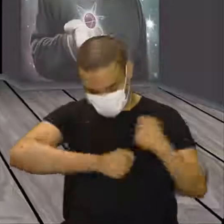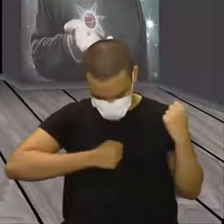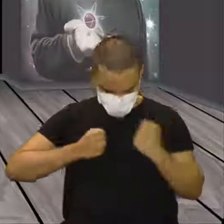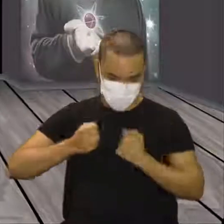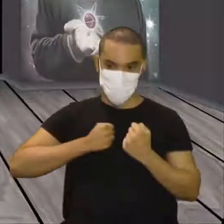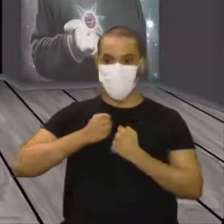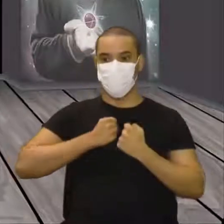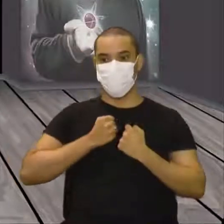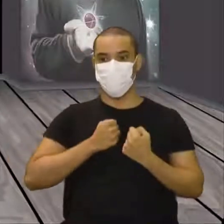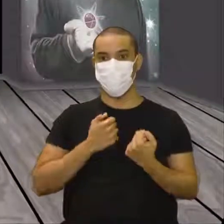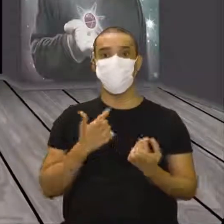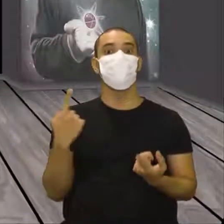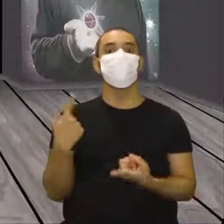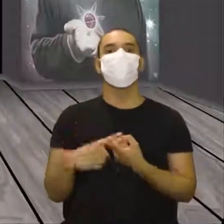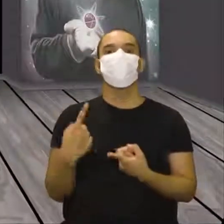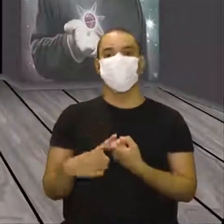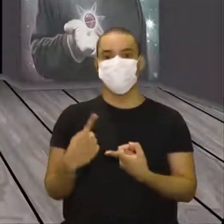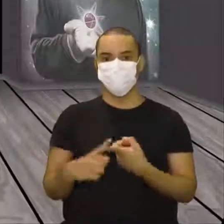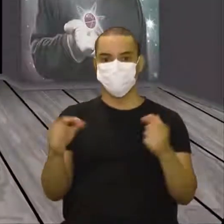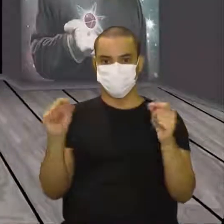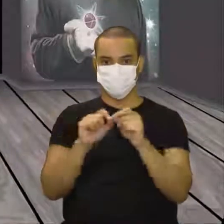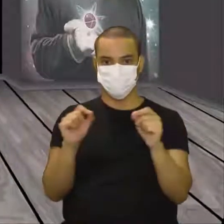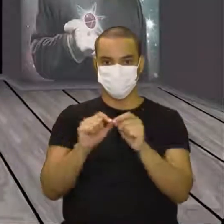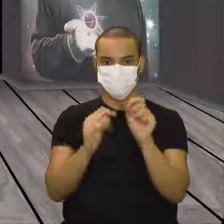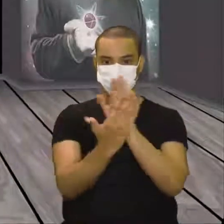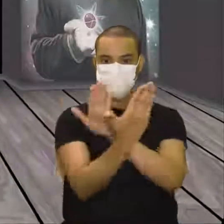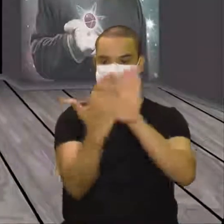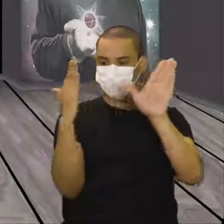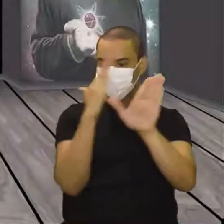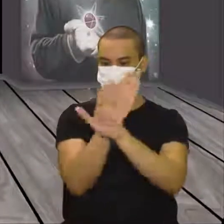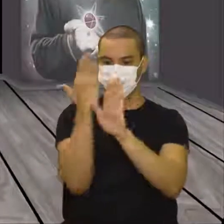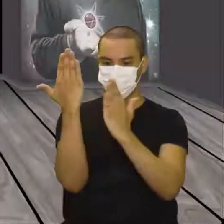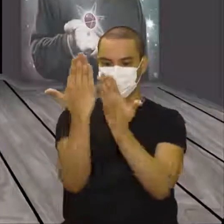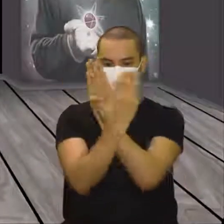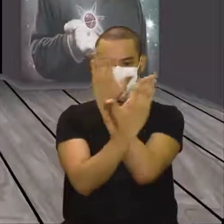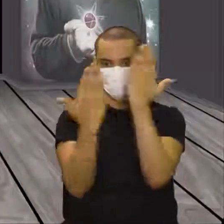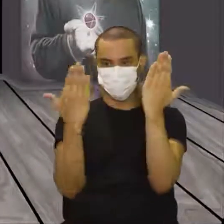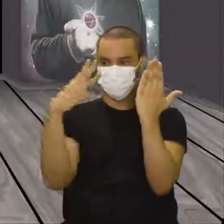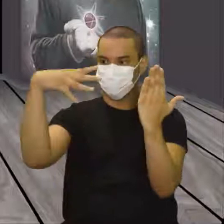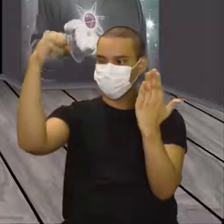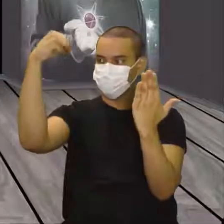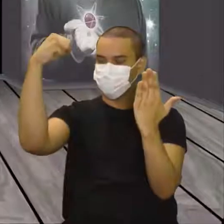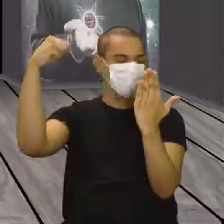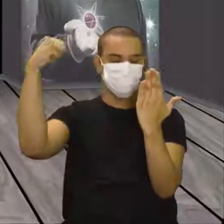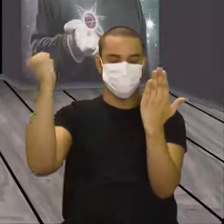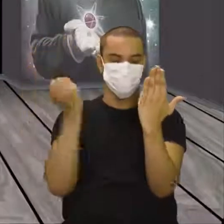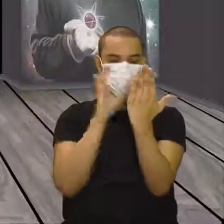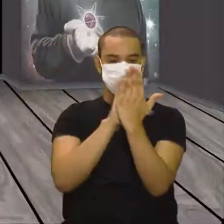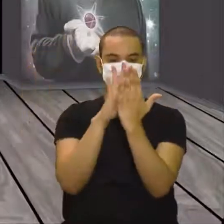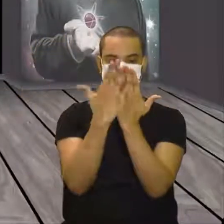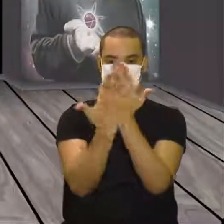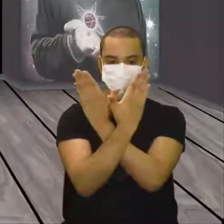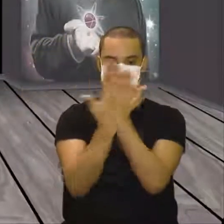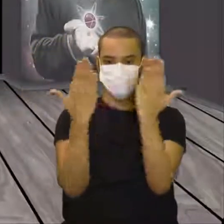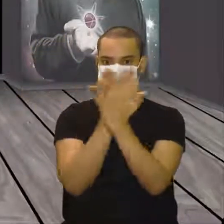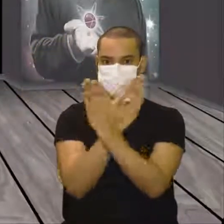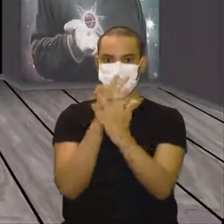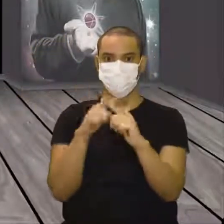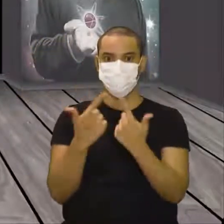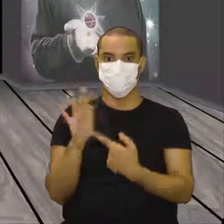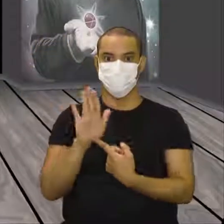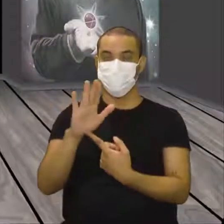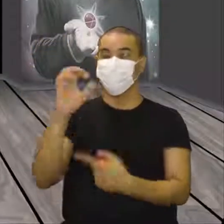mais. Por quê? Fazia aquela situação dos espelhos, apagar uma luz, colocar outra, aparecer